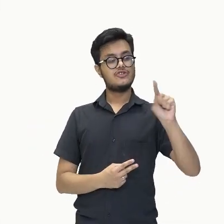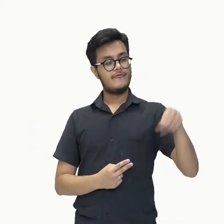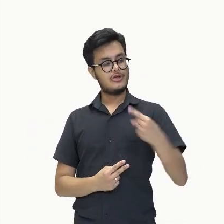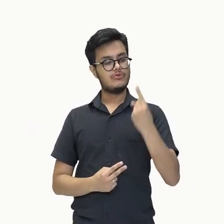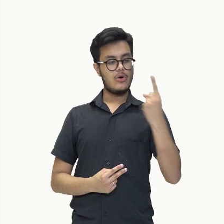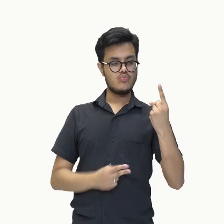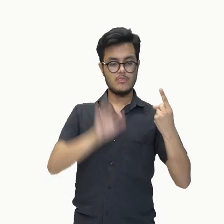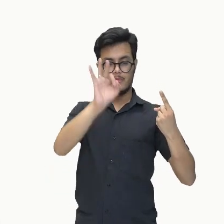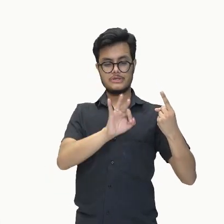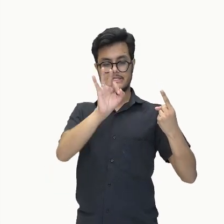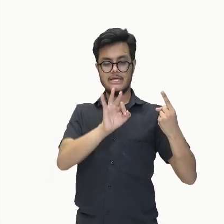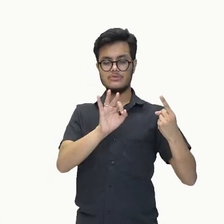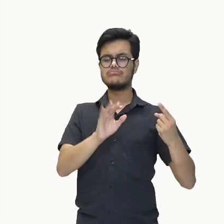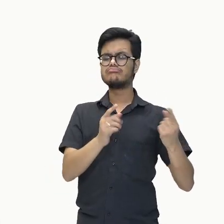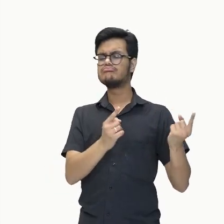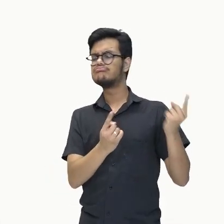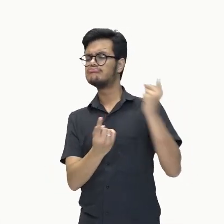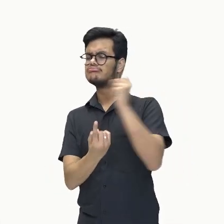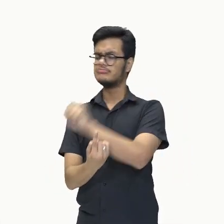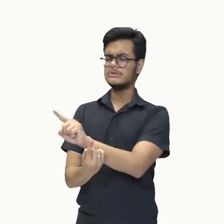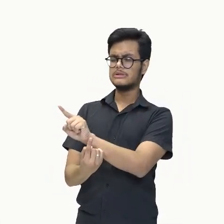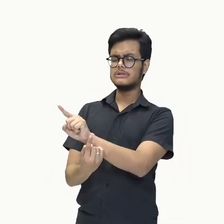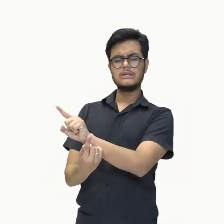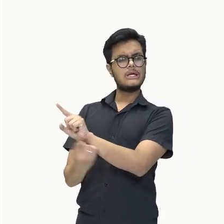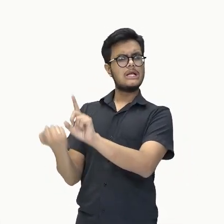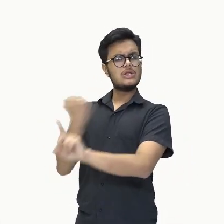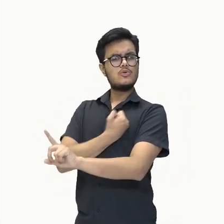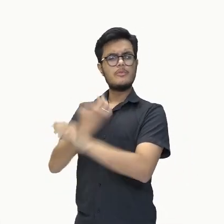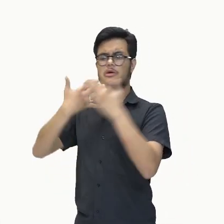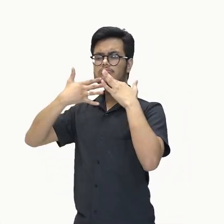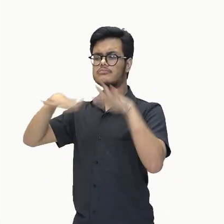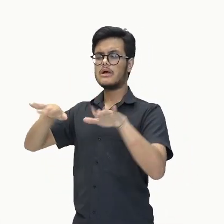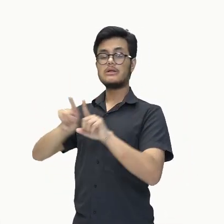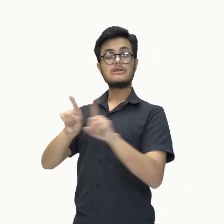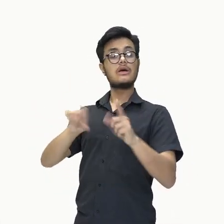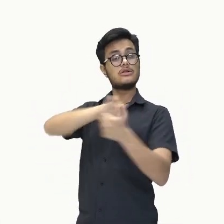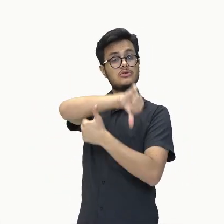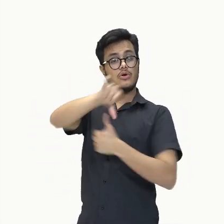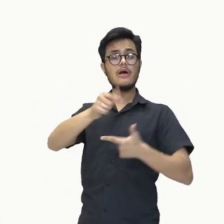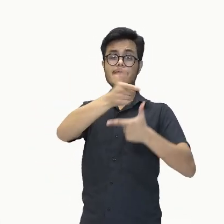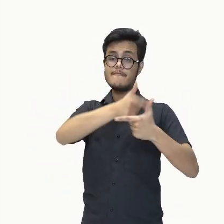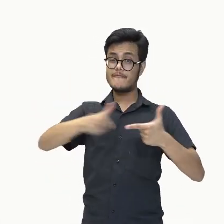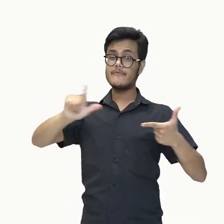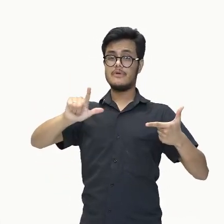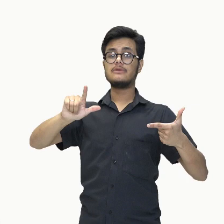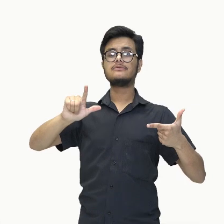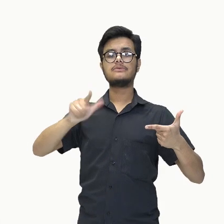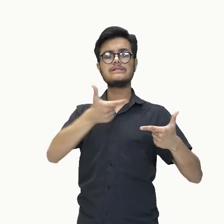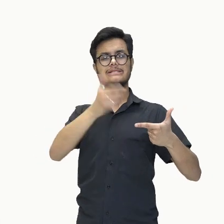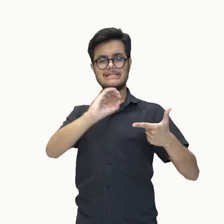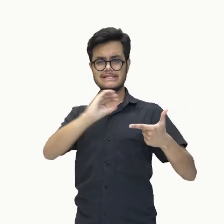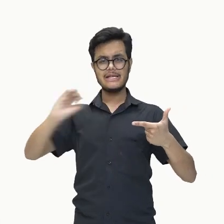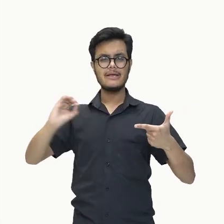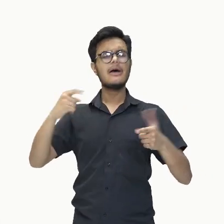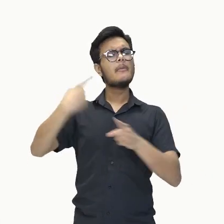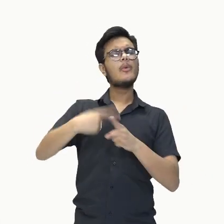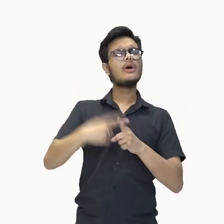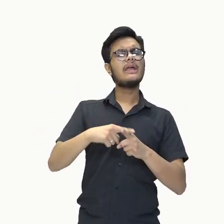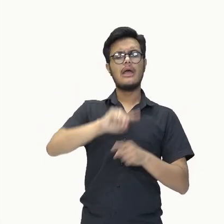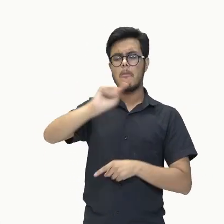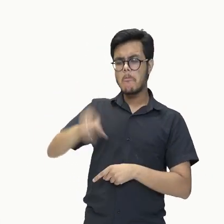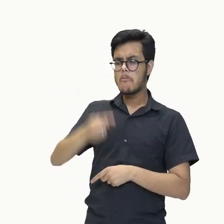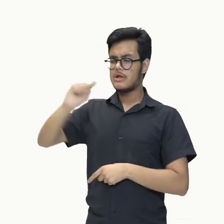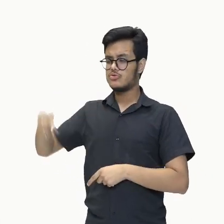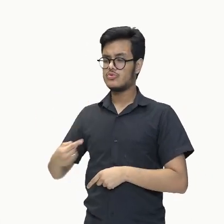a porcentagem para decimal, sempre vamos deslocar a vírgula 2 casas para a esquerda.